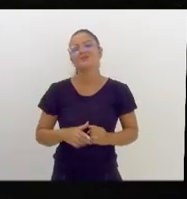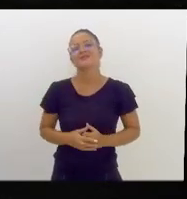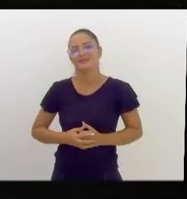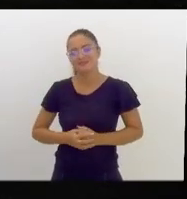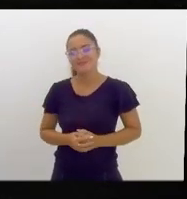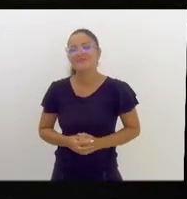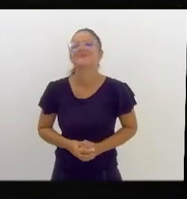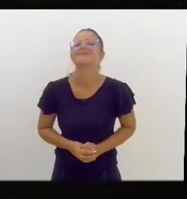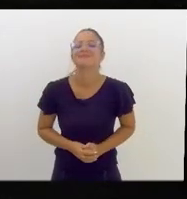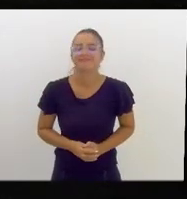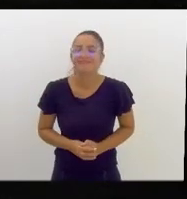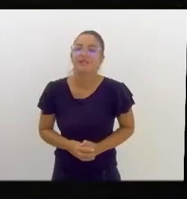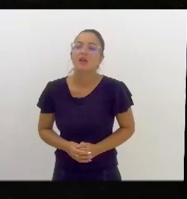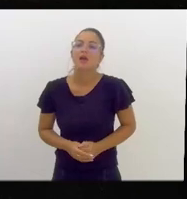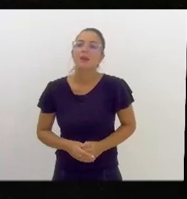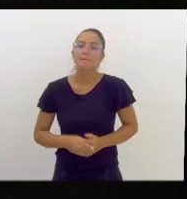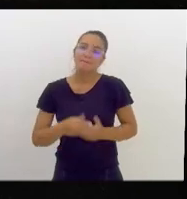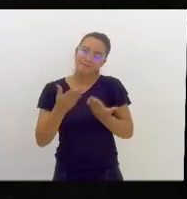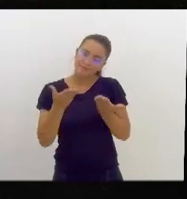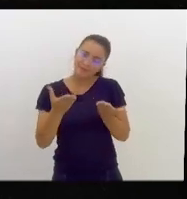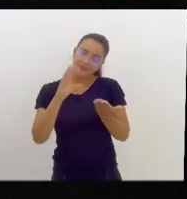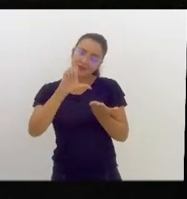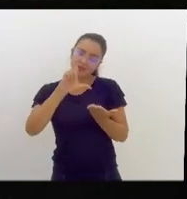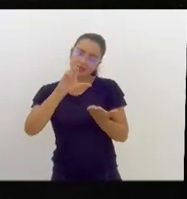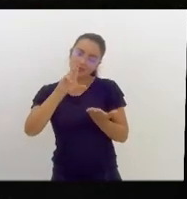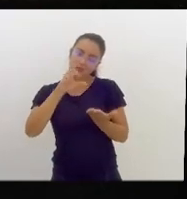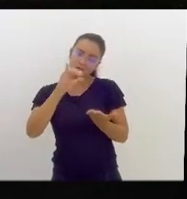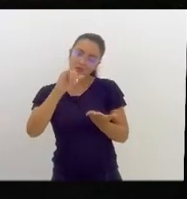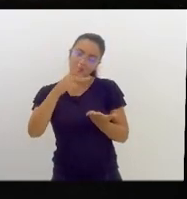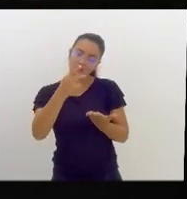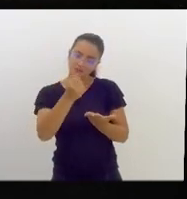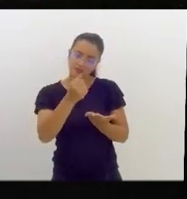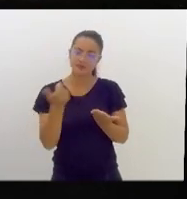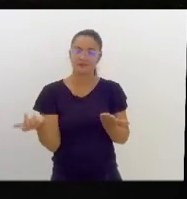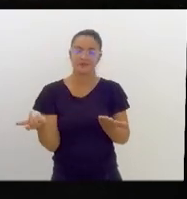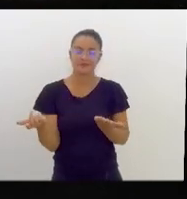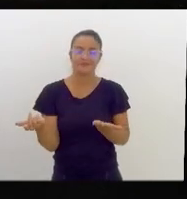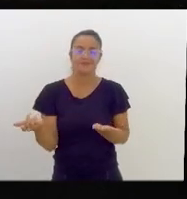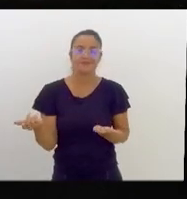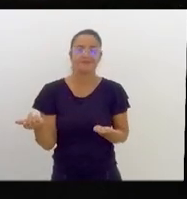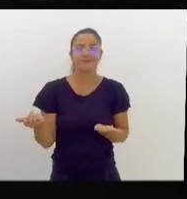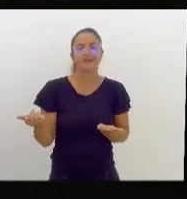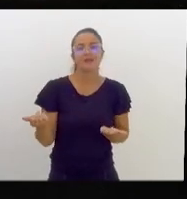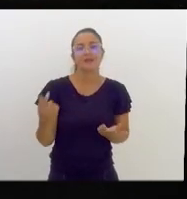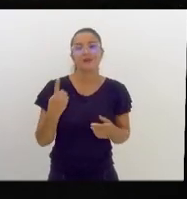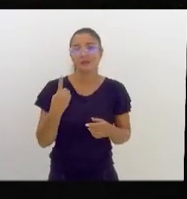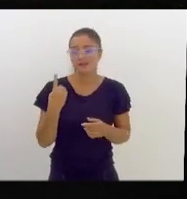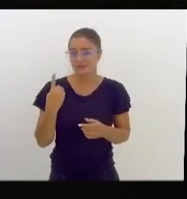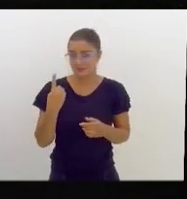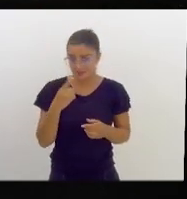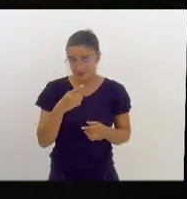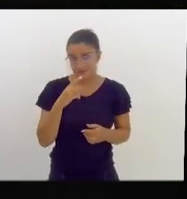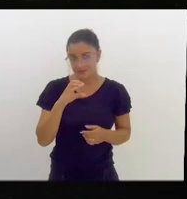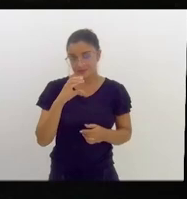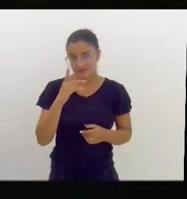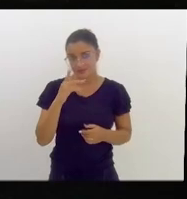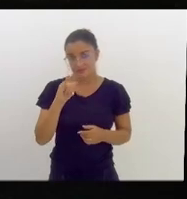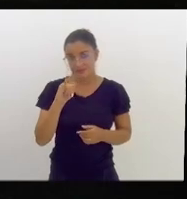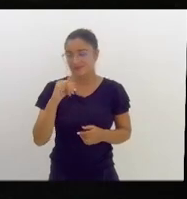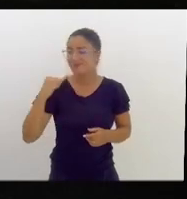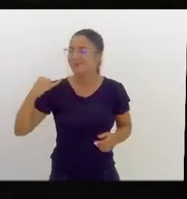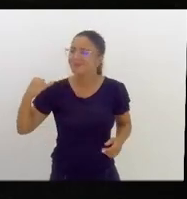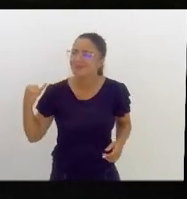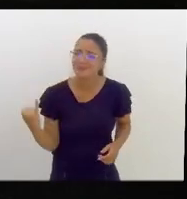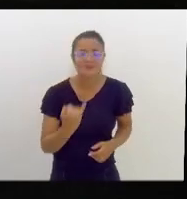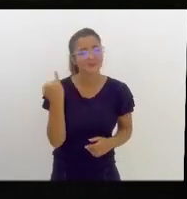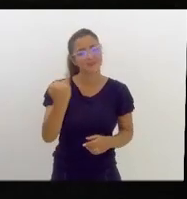instalação. E eu queria começar por ela, porque acho que a importância dessa CPI, ela transcende